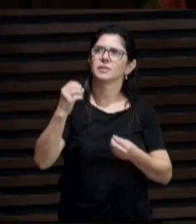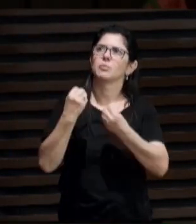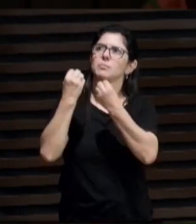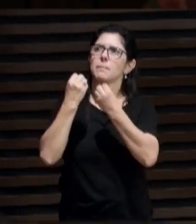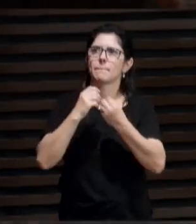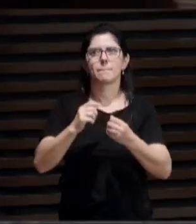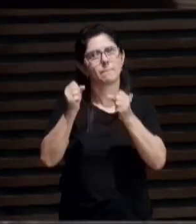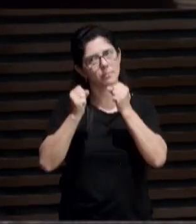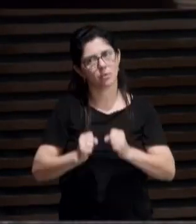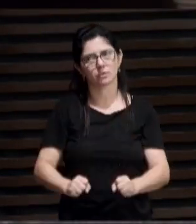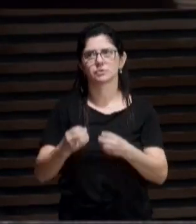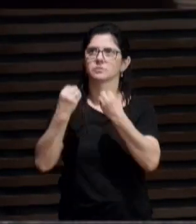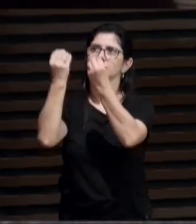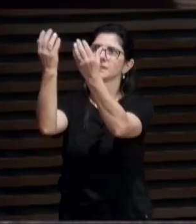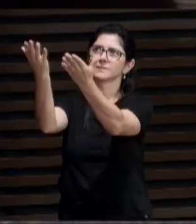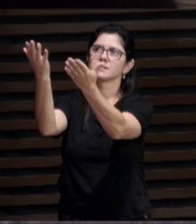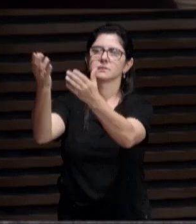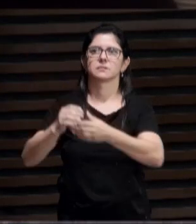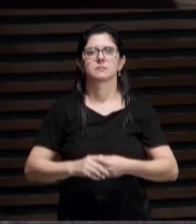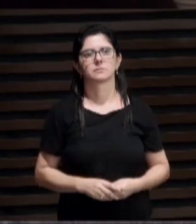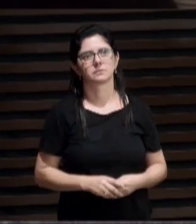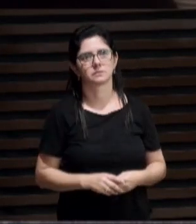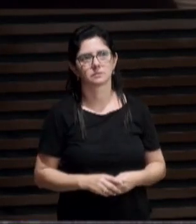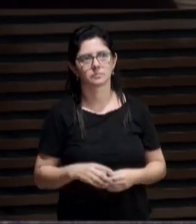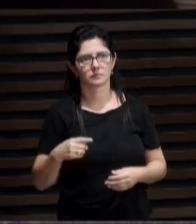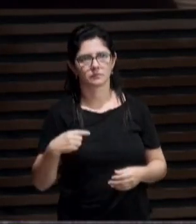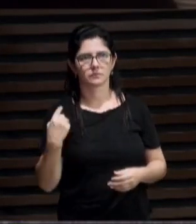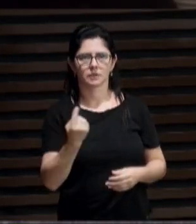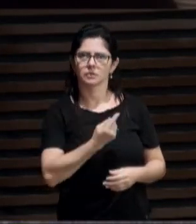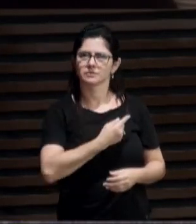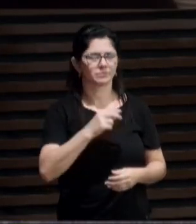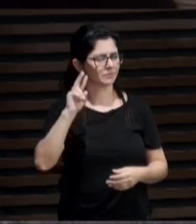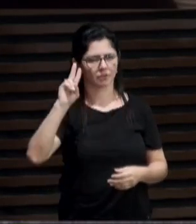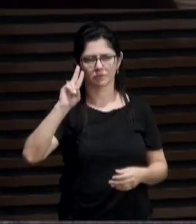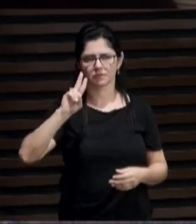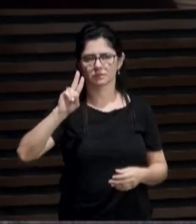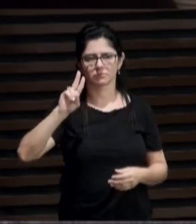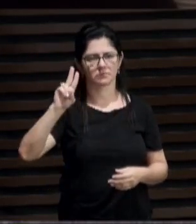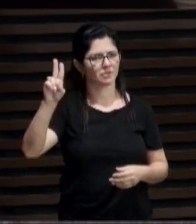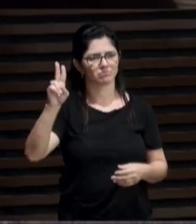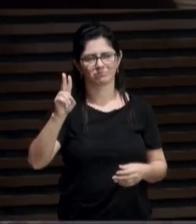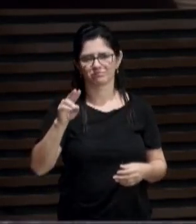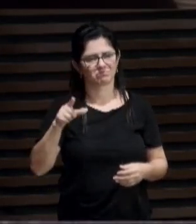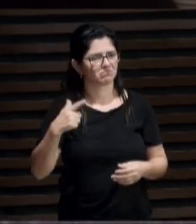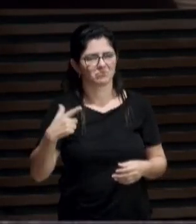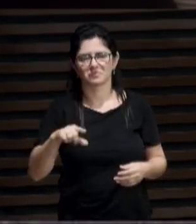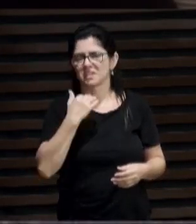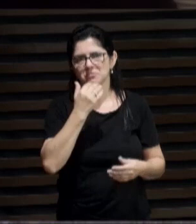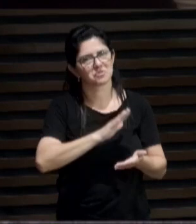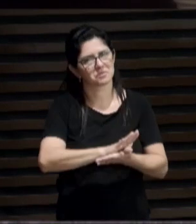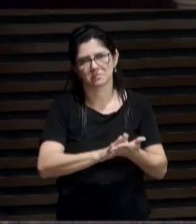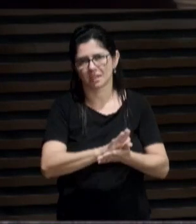Senhor? E nós vimos que nós não temos nada de nós mesmos a oferecer ao nosso